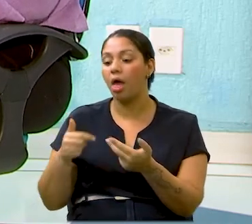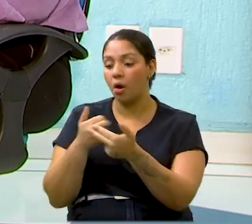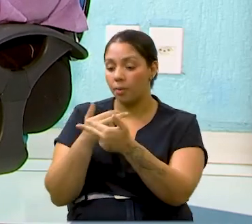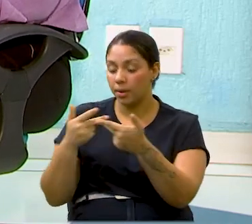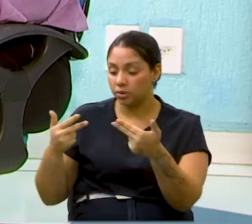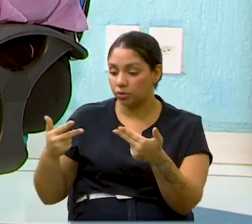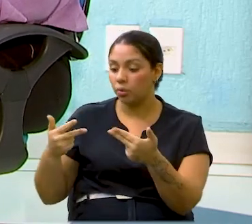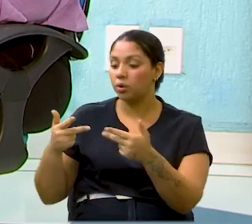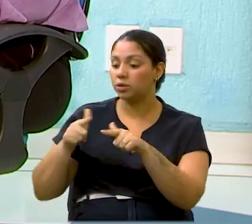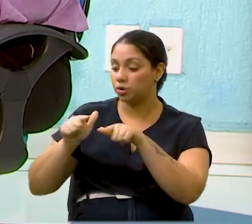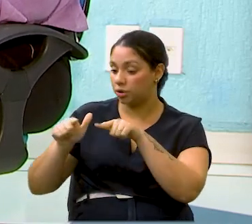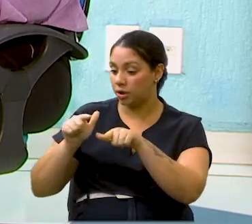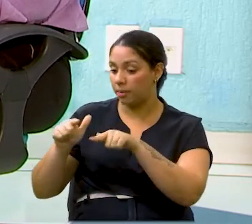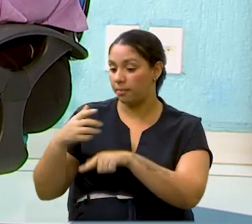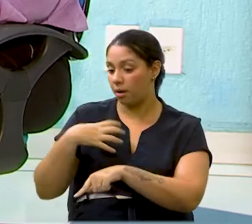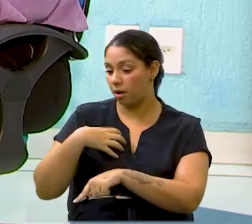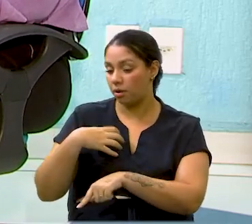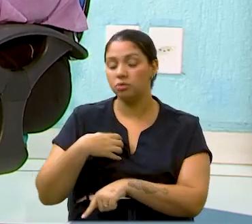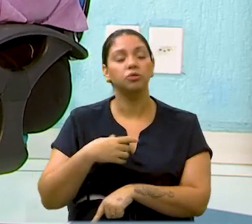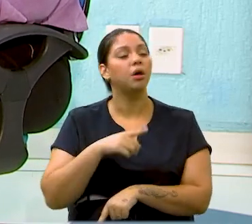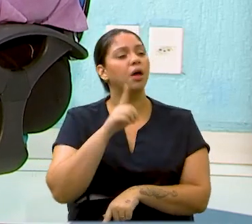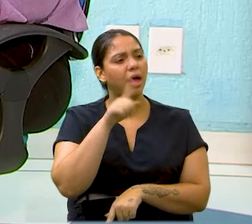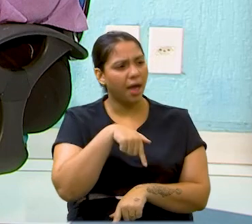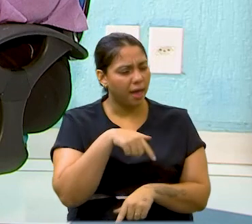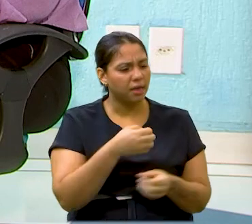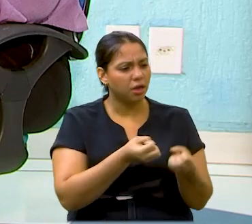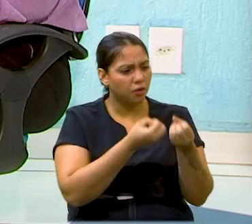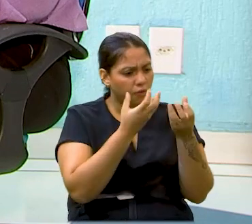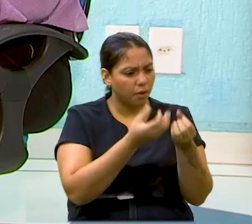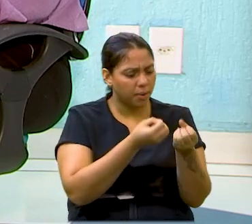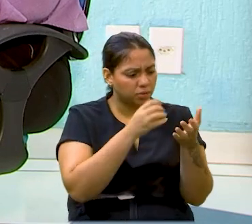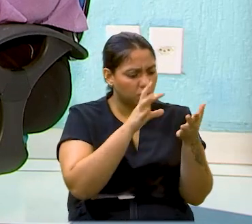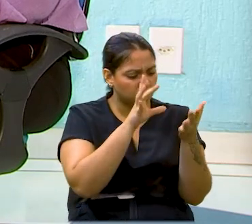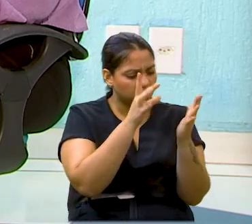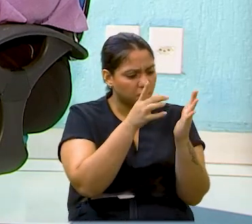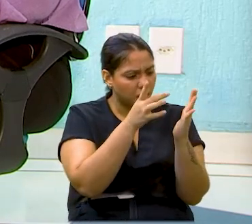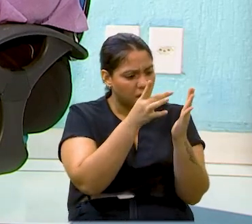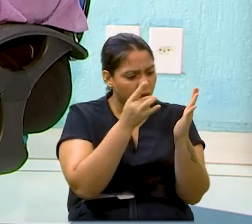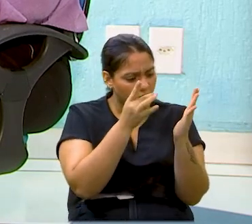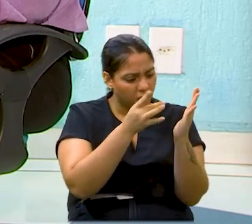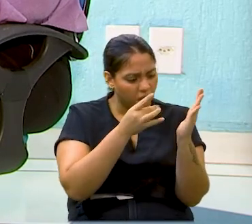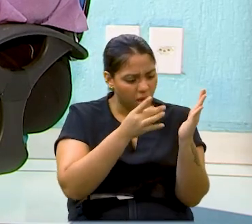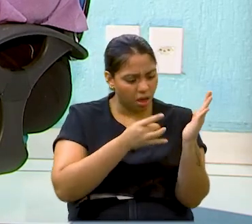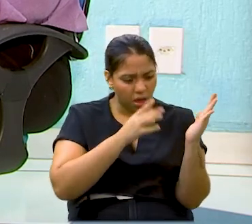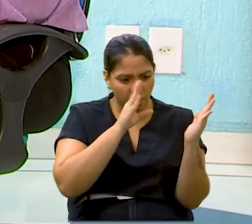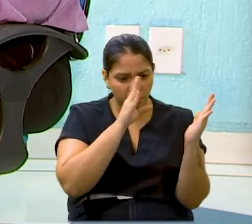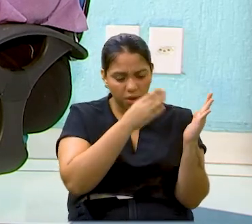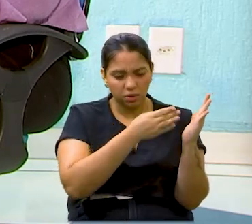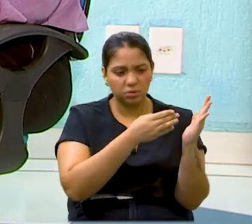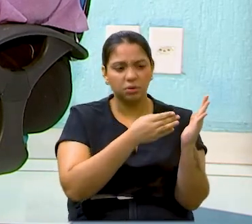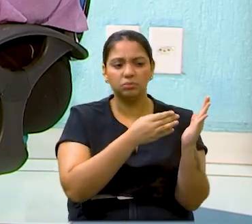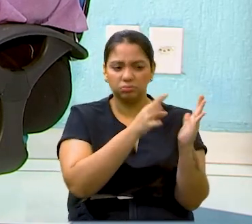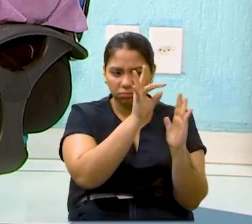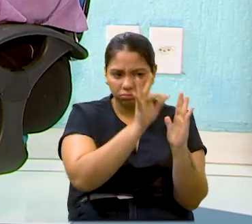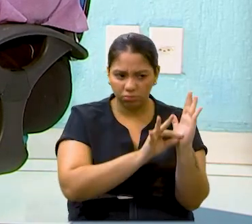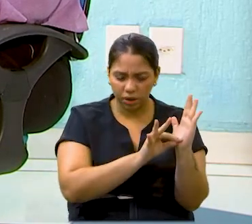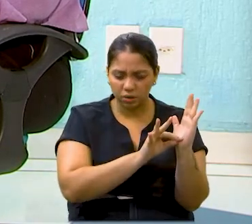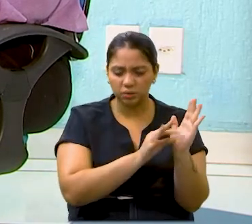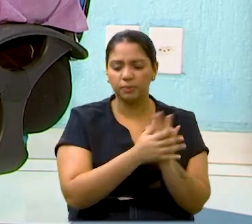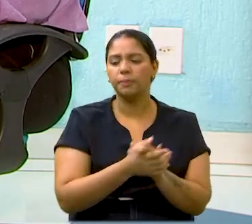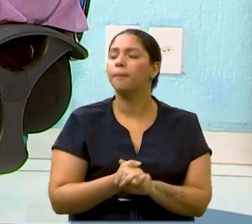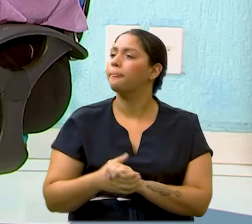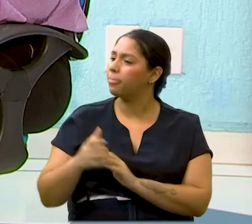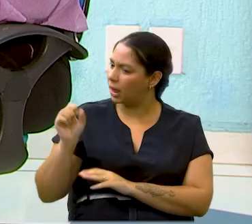das formas de trabalho filtrada, do Kumon. né? Tirar realmente as informações que Exatamente, as que principais vão fazer do a texto. diferença do texto,